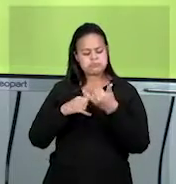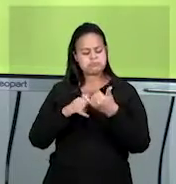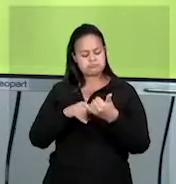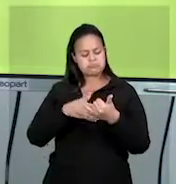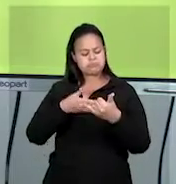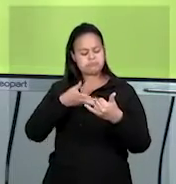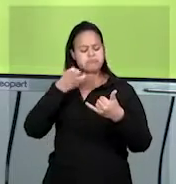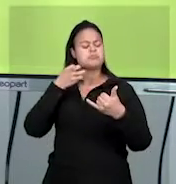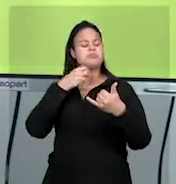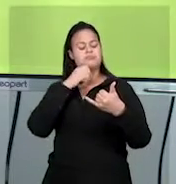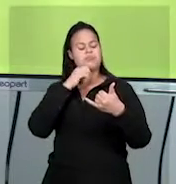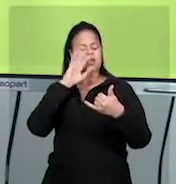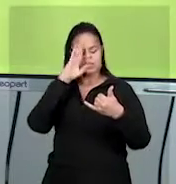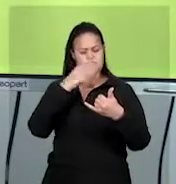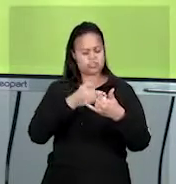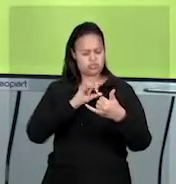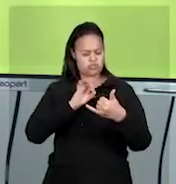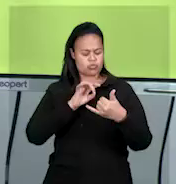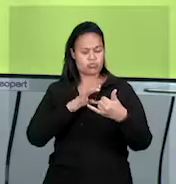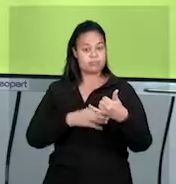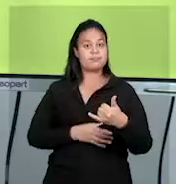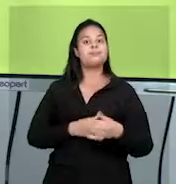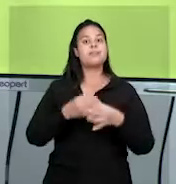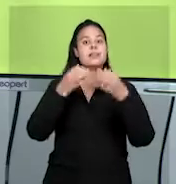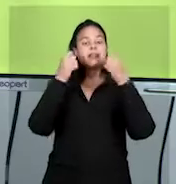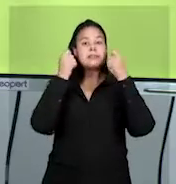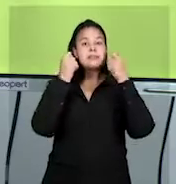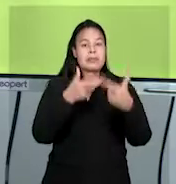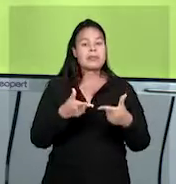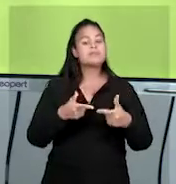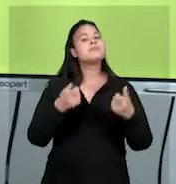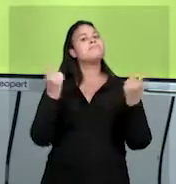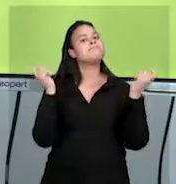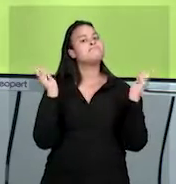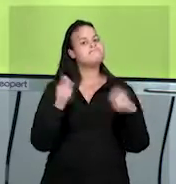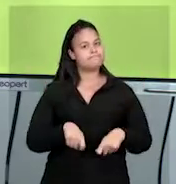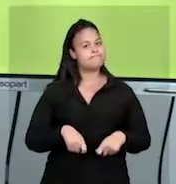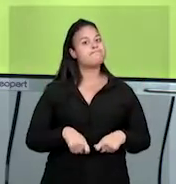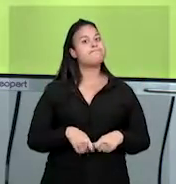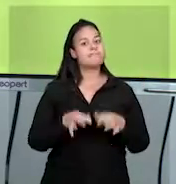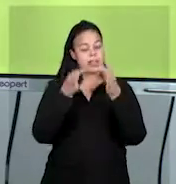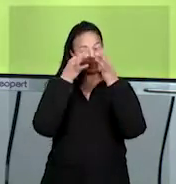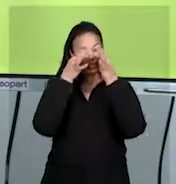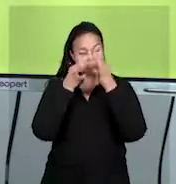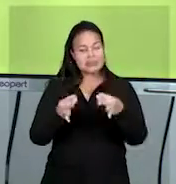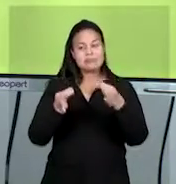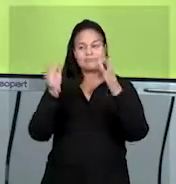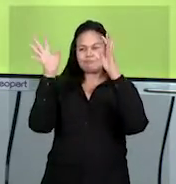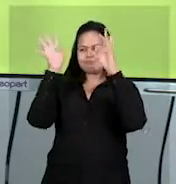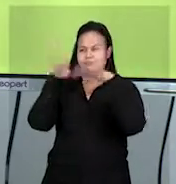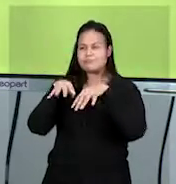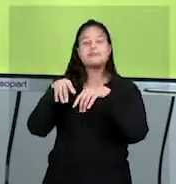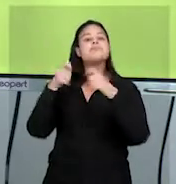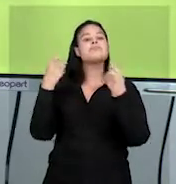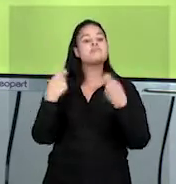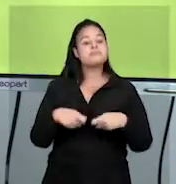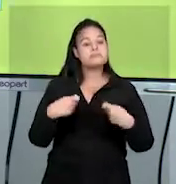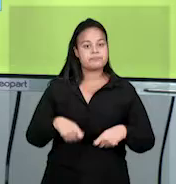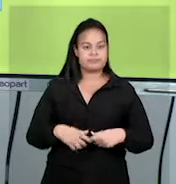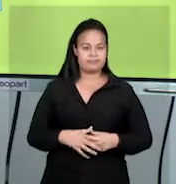estou acreditando no que está falando nele. Então a gente tem que ficar esperto com isso. Bom, então vamos ver dentro dessa cartografia temática quais os mapas que nós